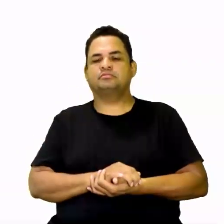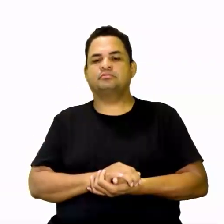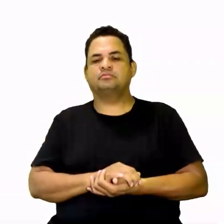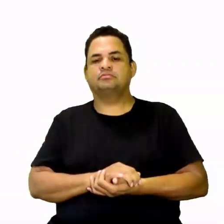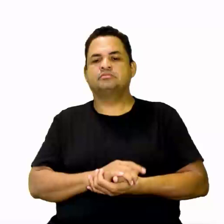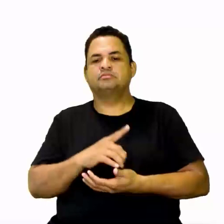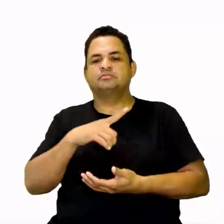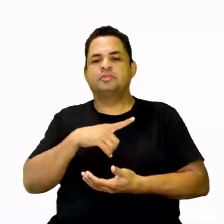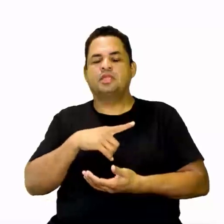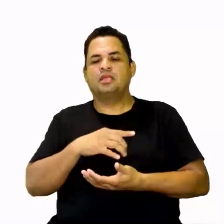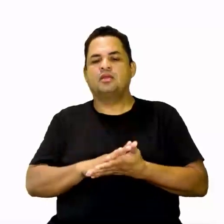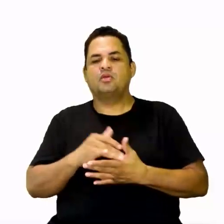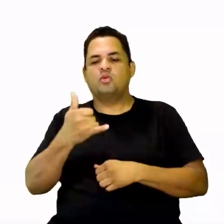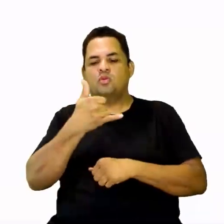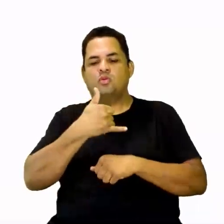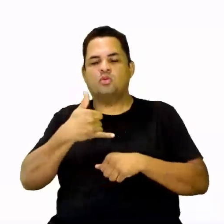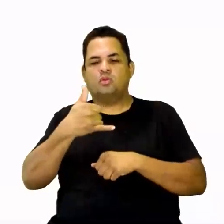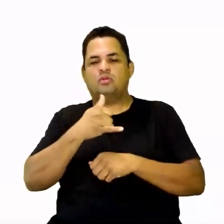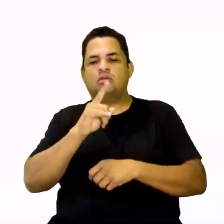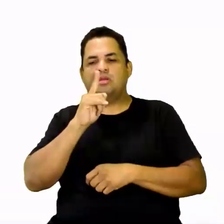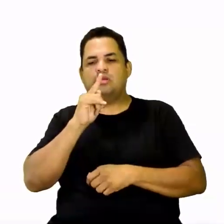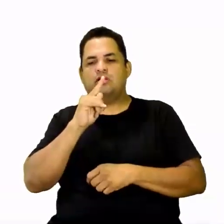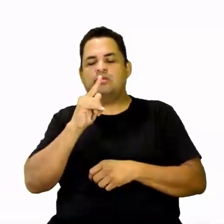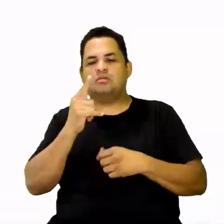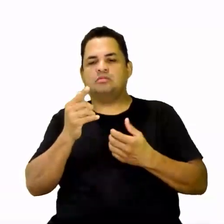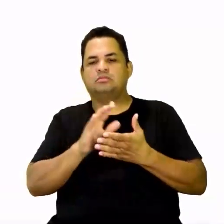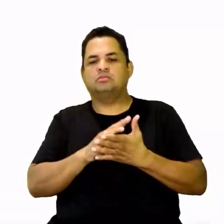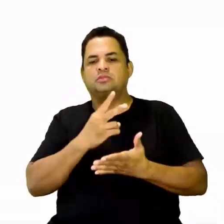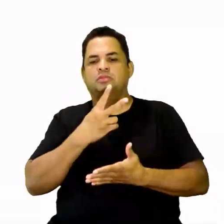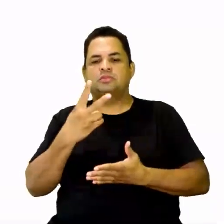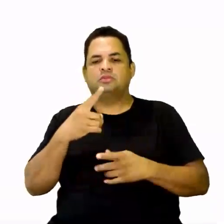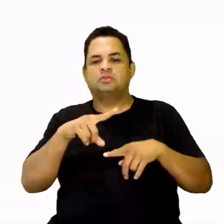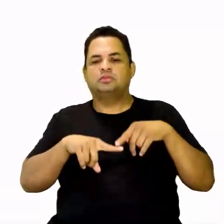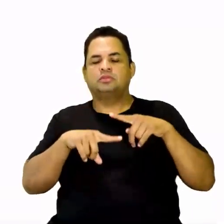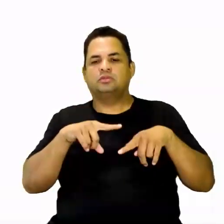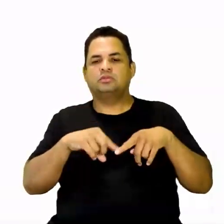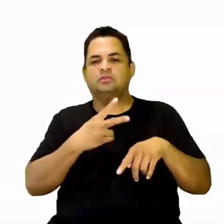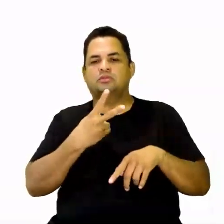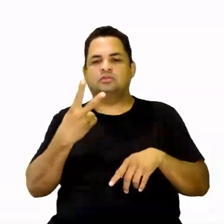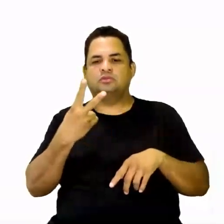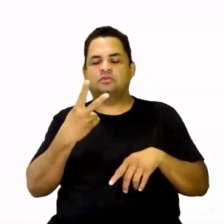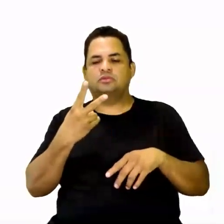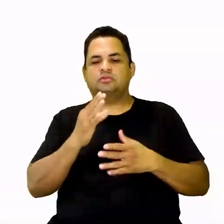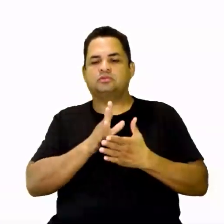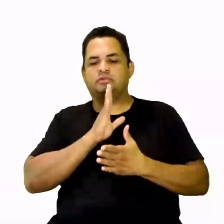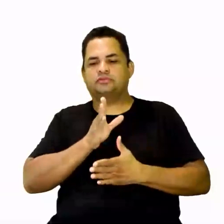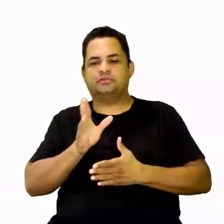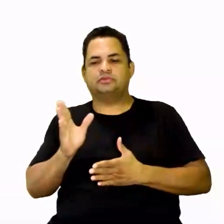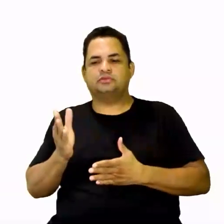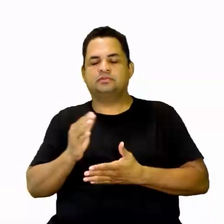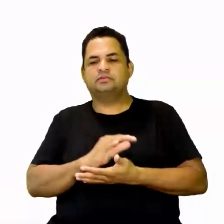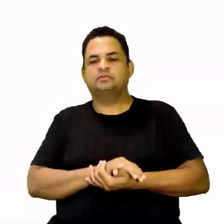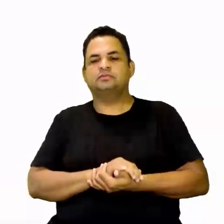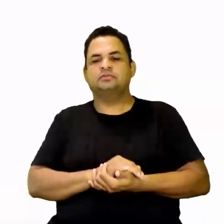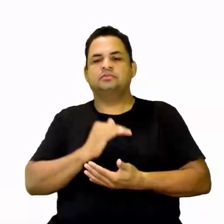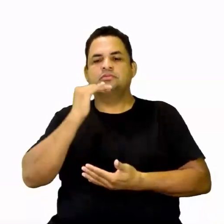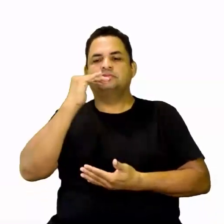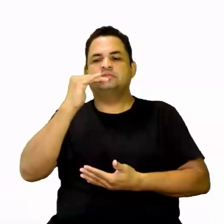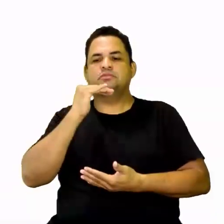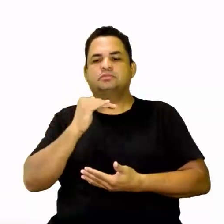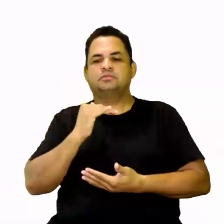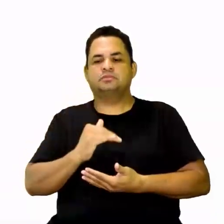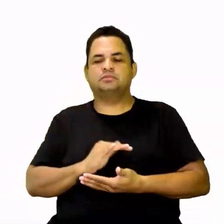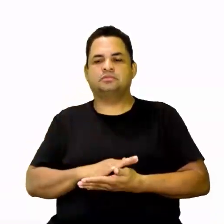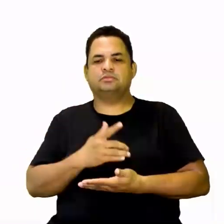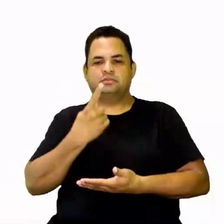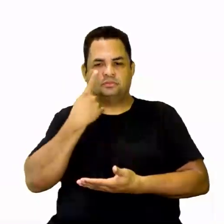eu tenho somente óleo e água. Eu tenho dois componentes, mas o sistema é bifásico, tá bom? E sempre observando, tá